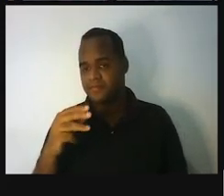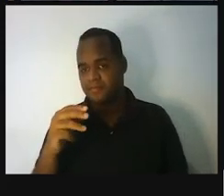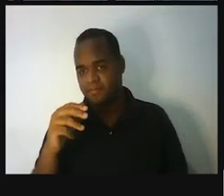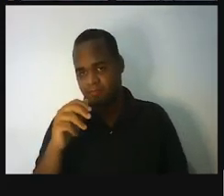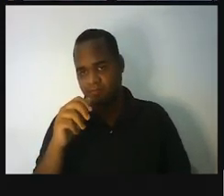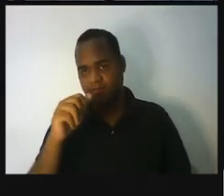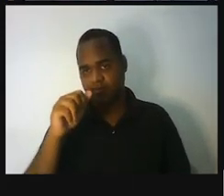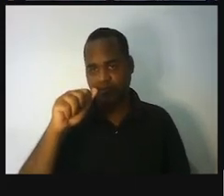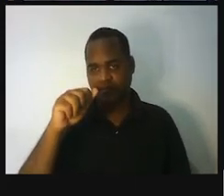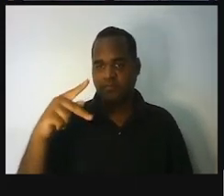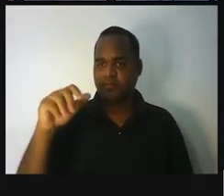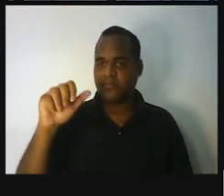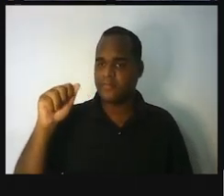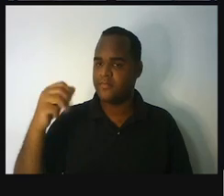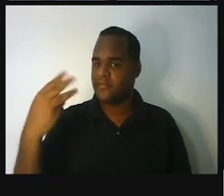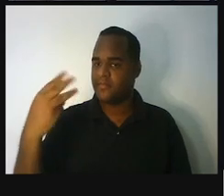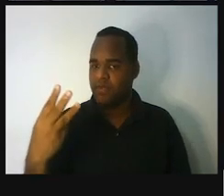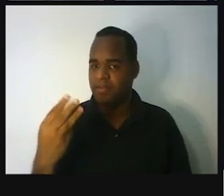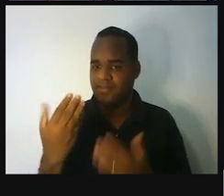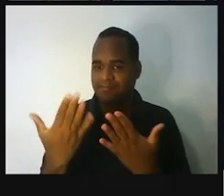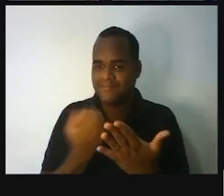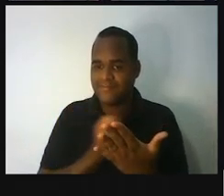3, 26,9